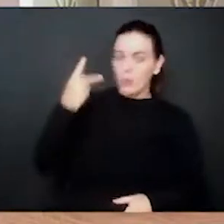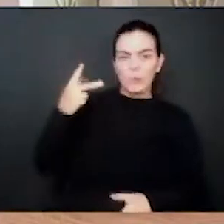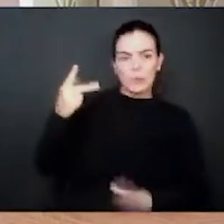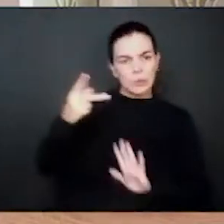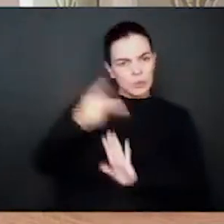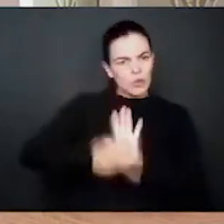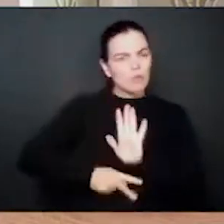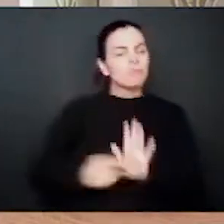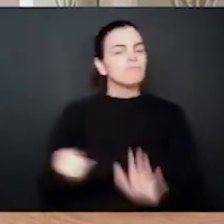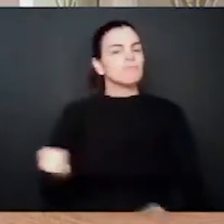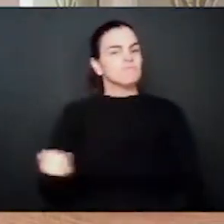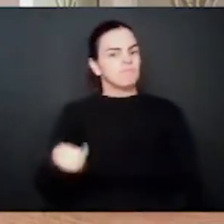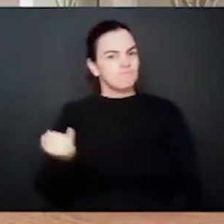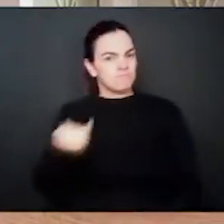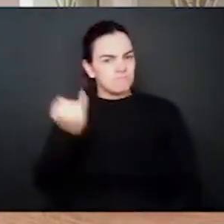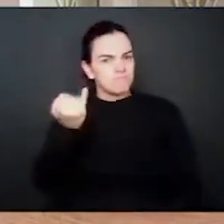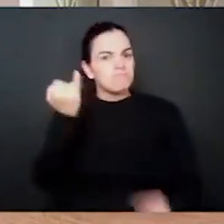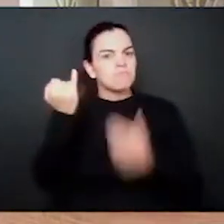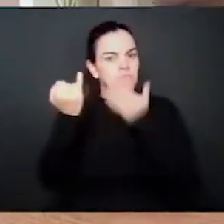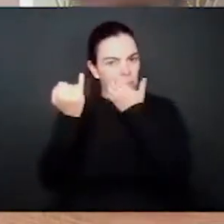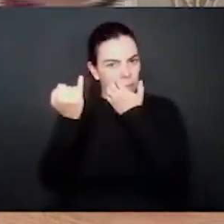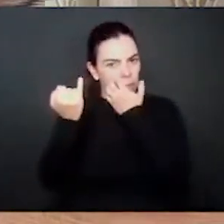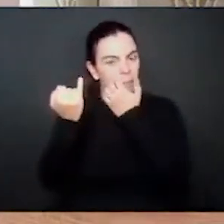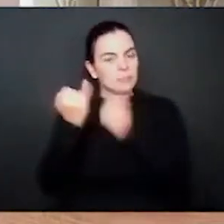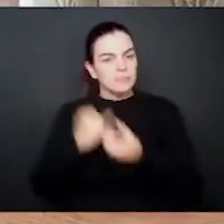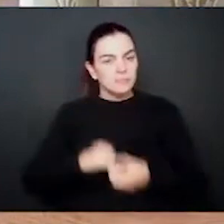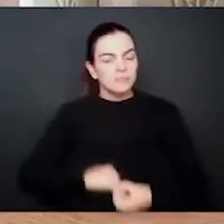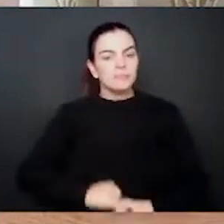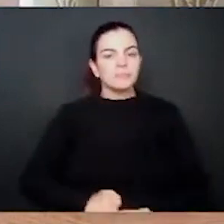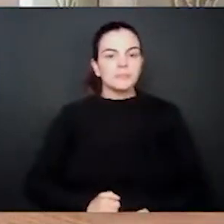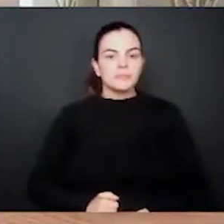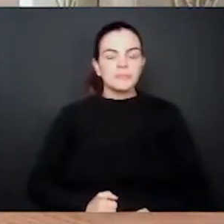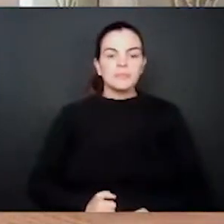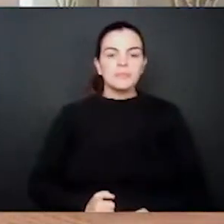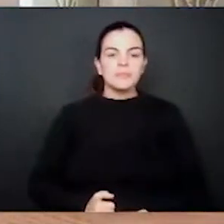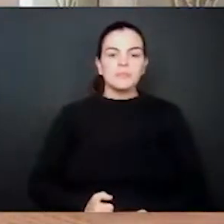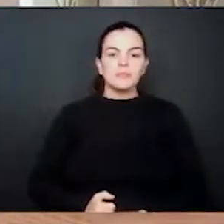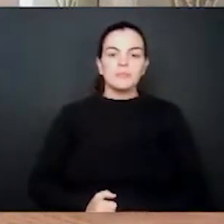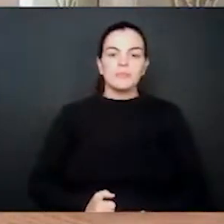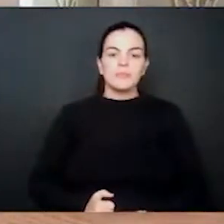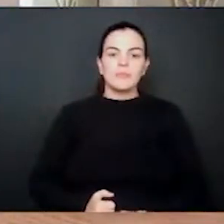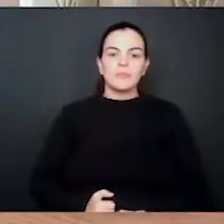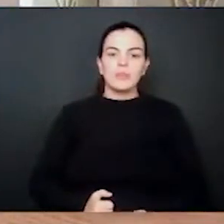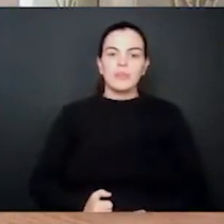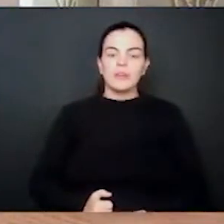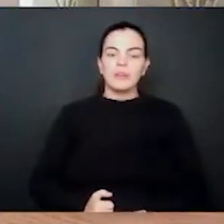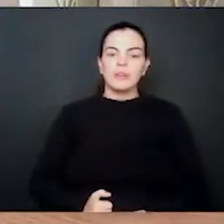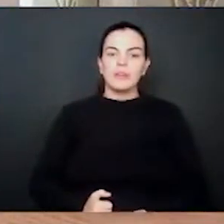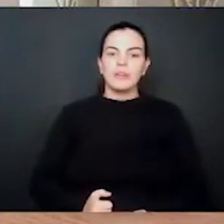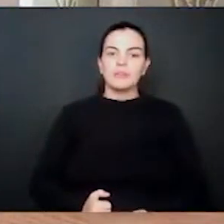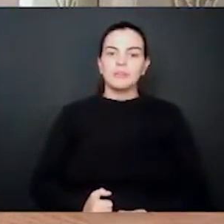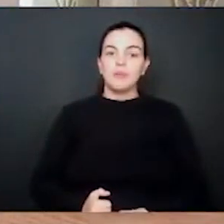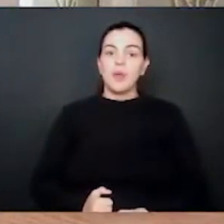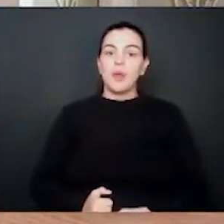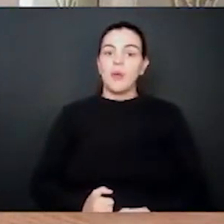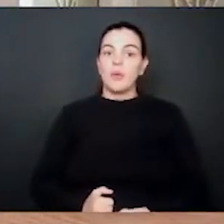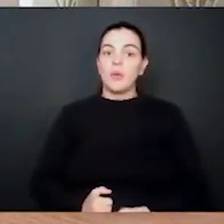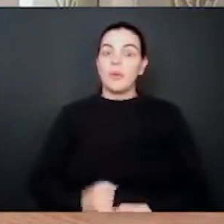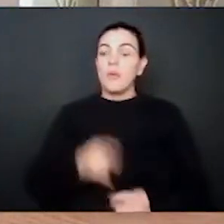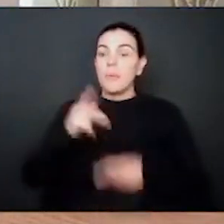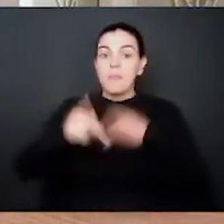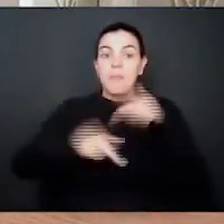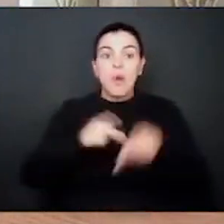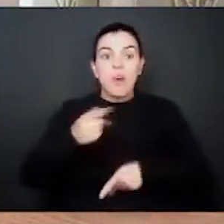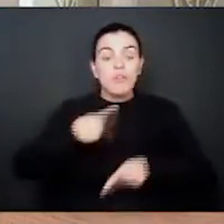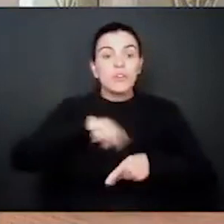para que a gente comece a mobilizar a população, para explicar para essa população a importância que